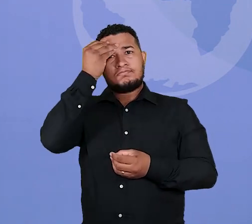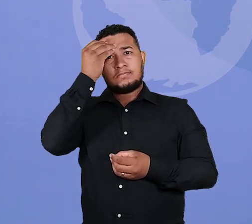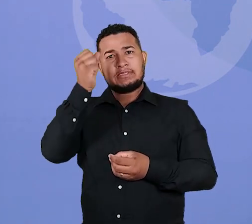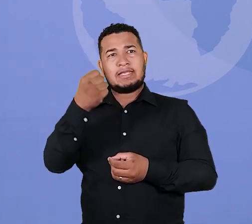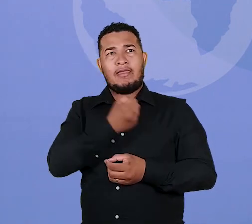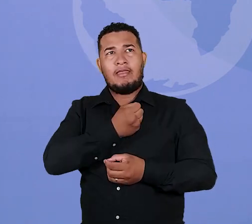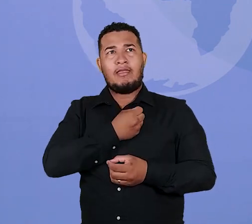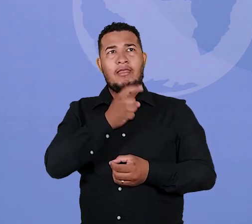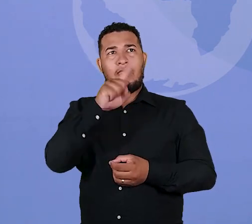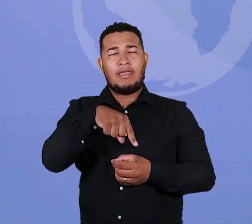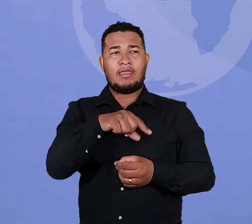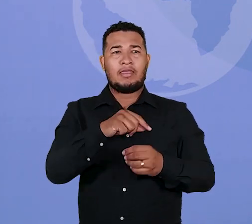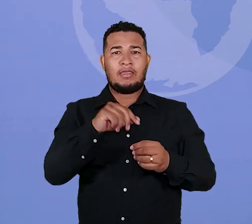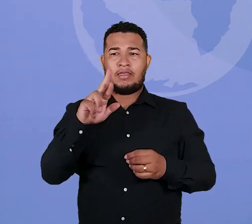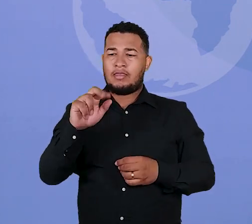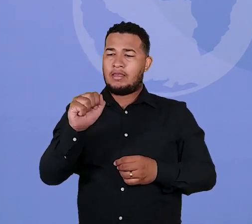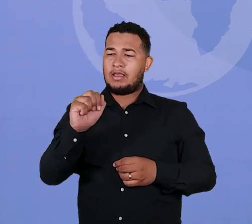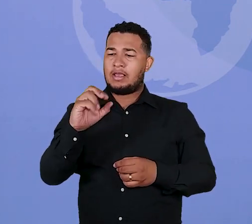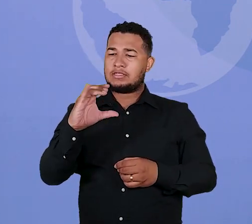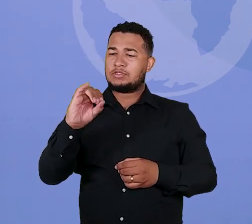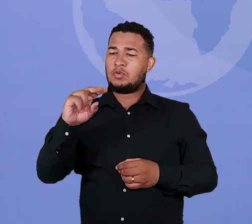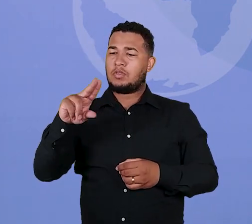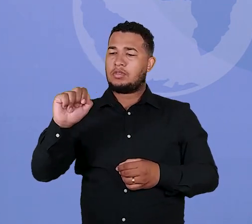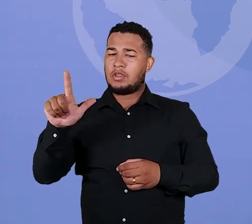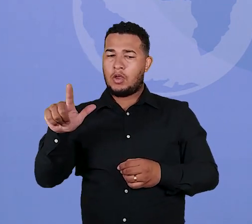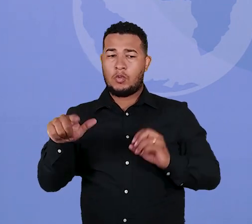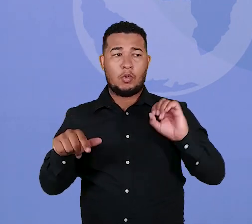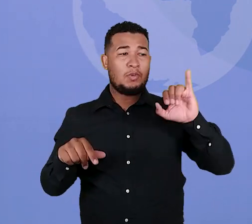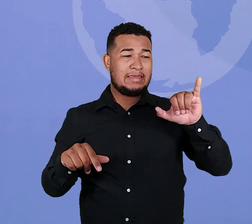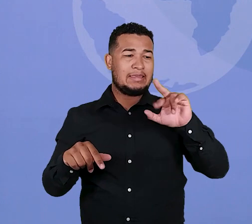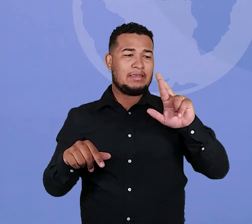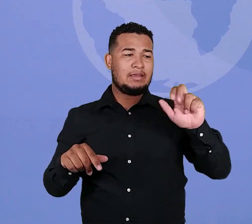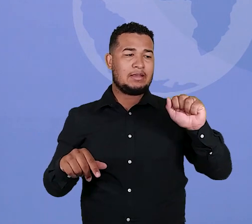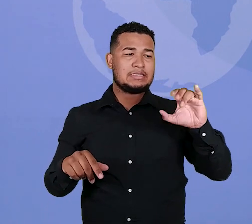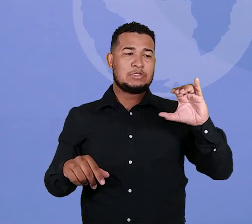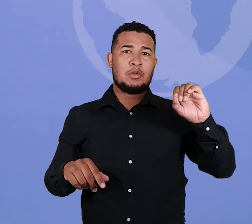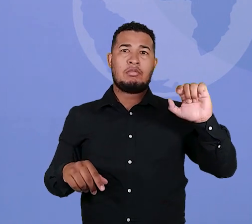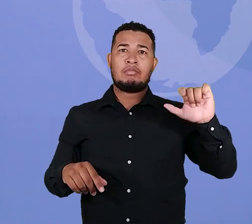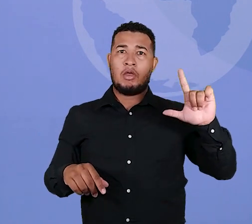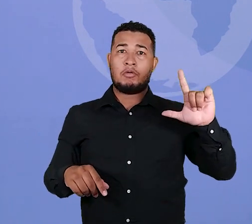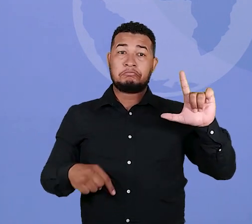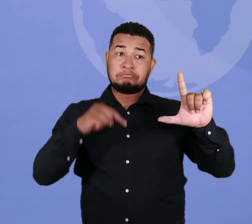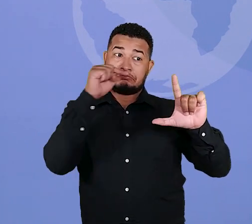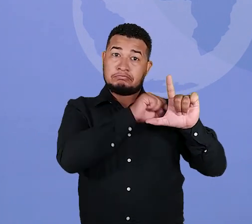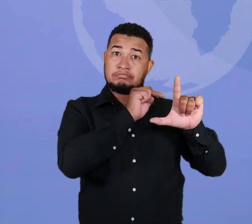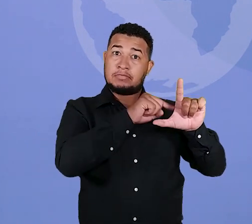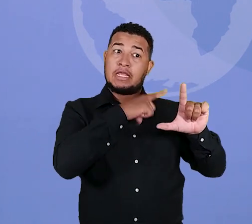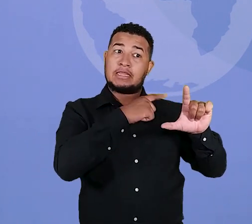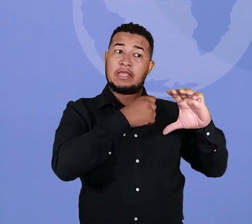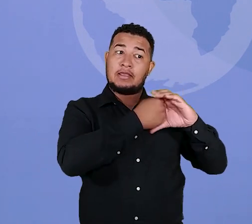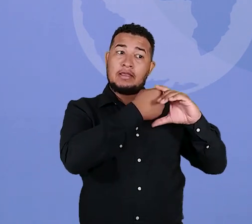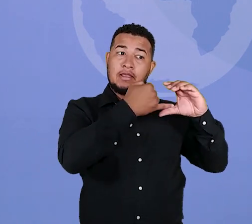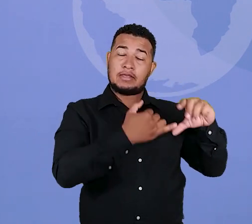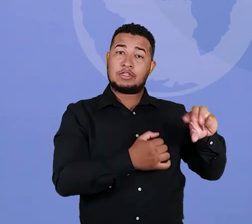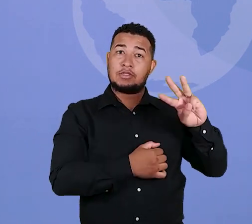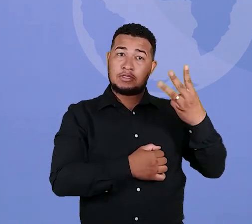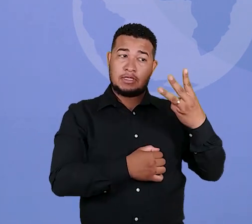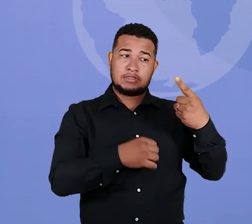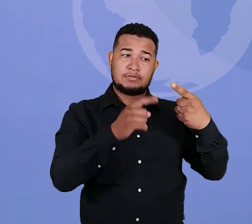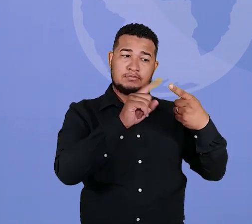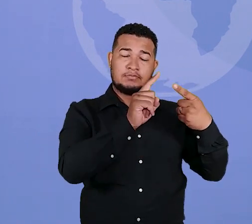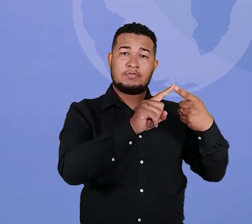são irracionais? 3 características tem um número irracional. Ele tem